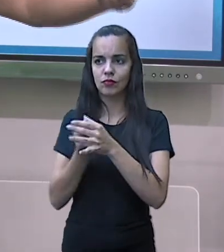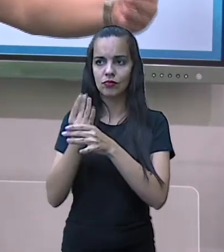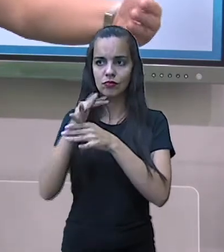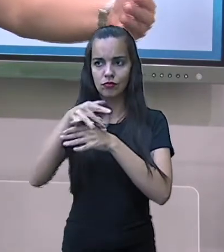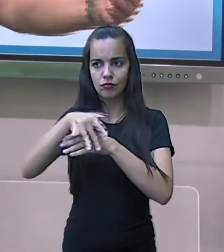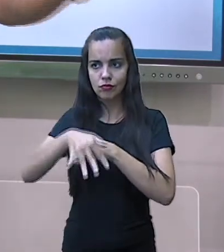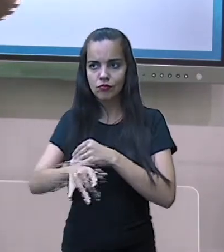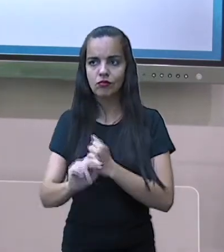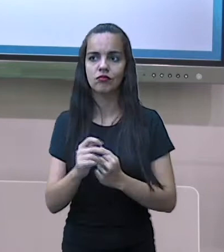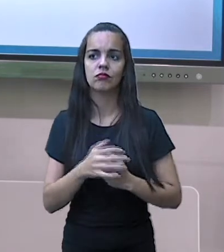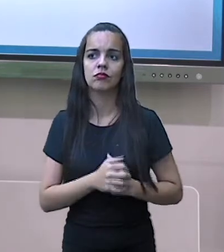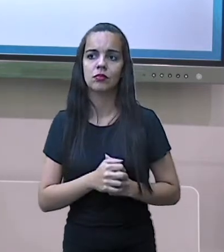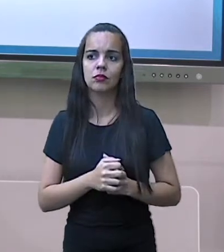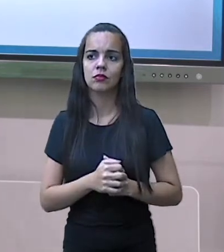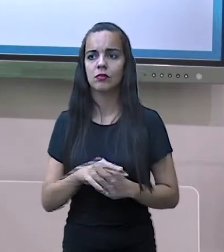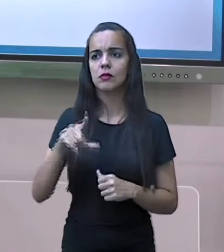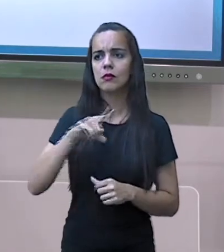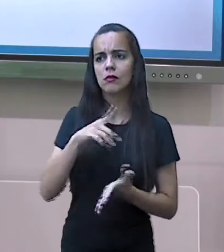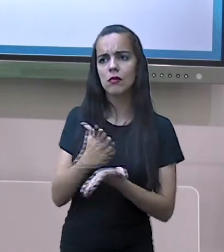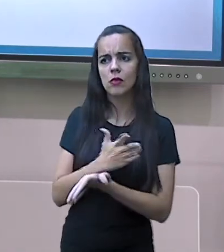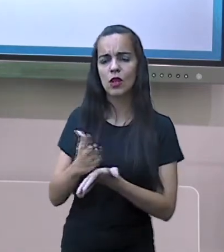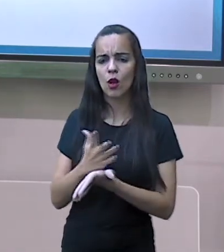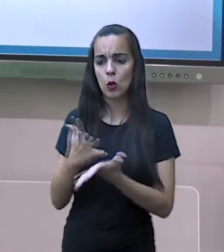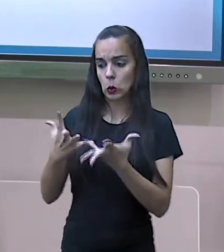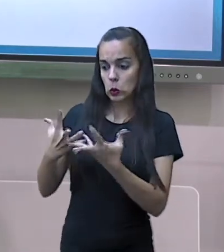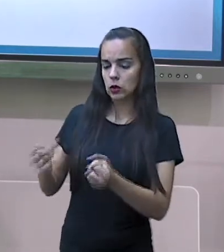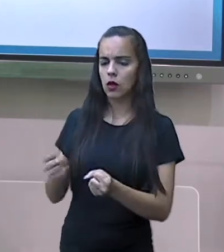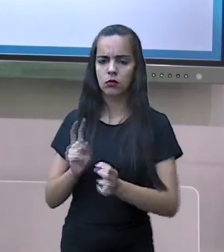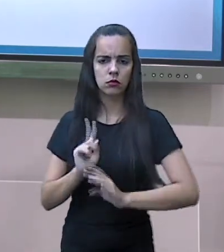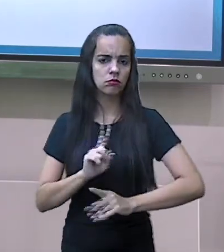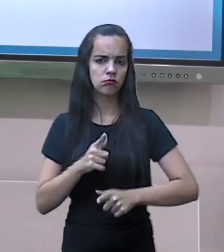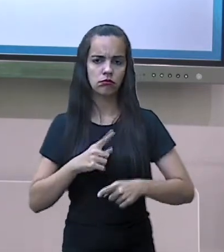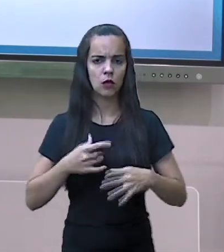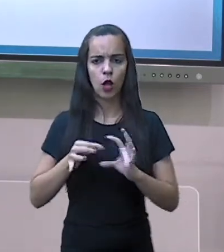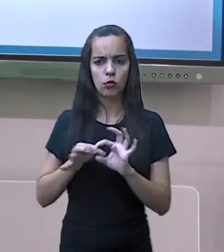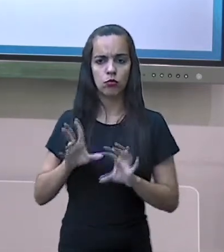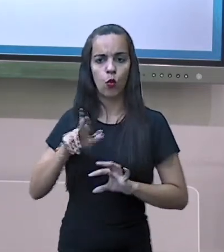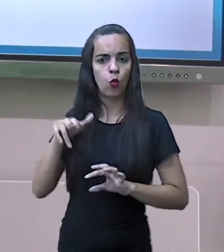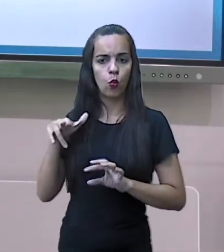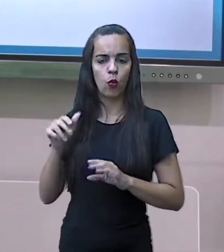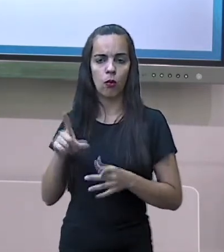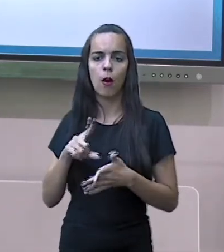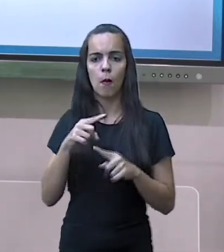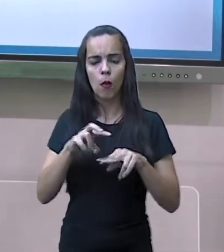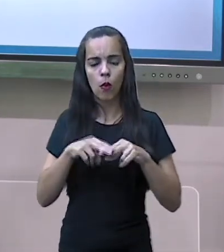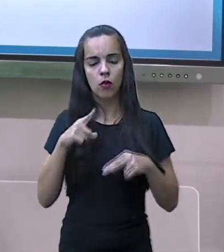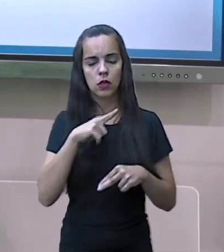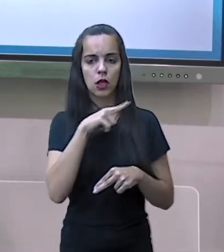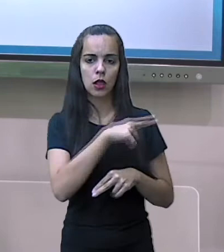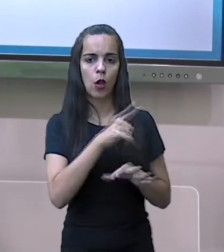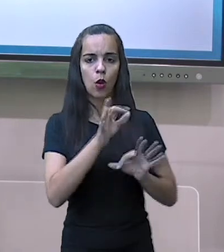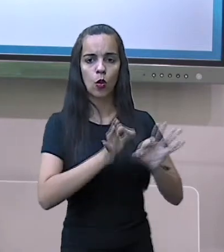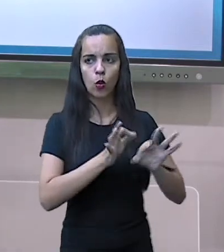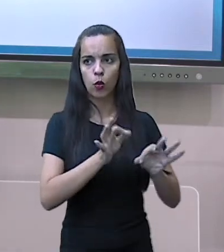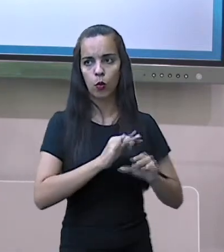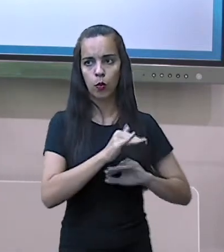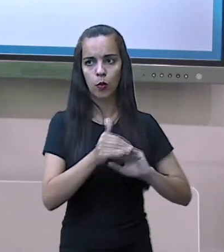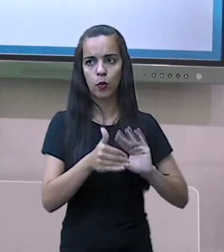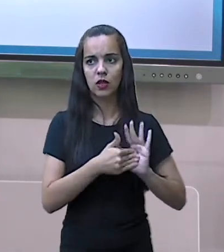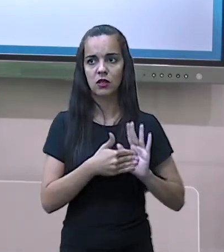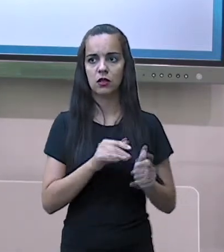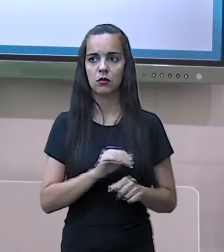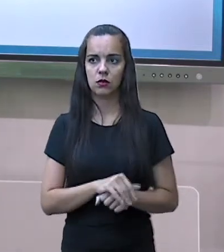não deixa com que ele seque totalmente. Mas no Nordeste do Brasil, por exemplo, nós temos os chamados